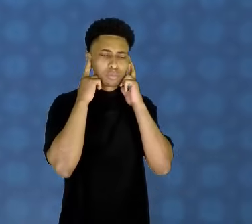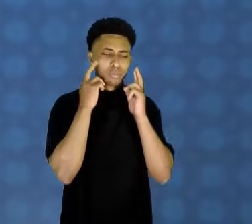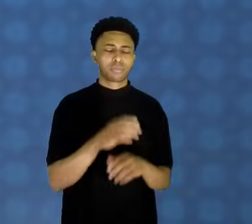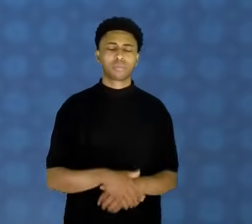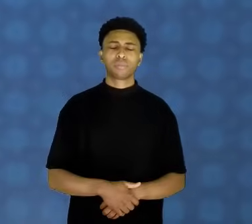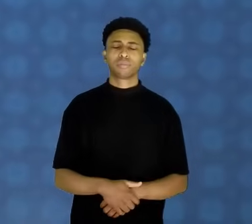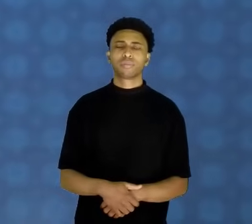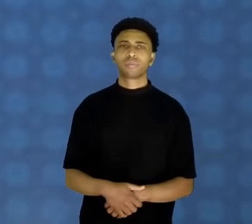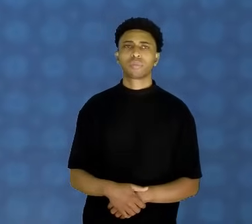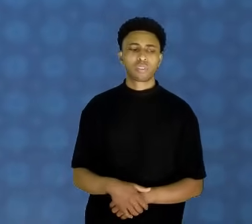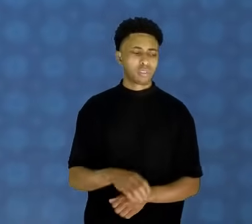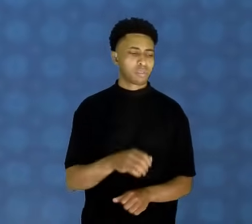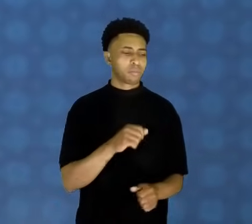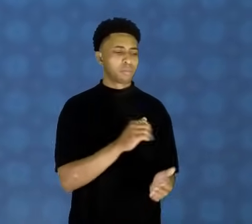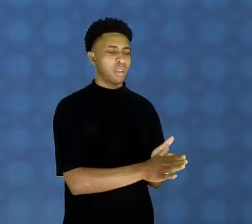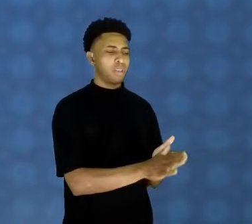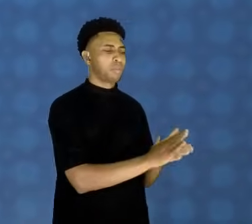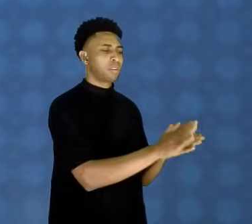Despede-a.